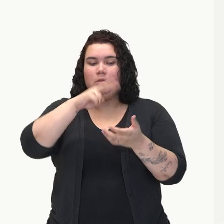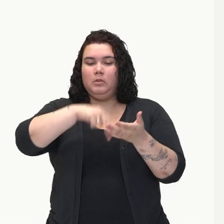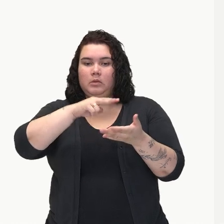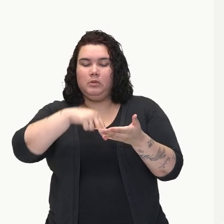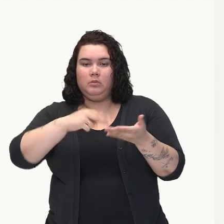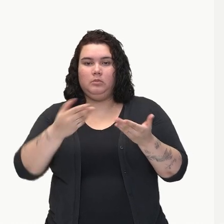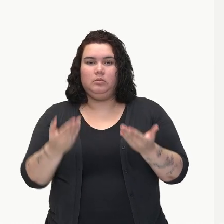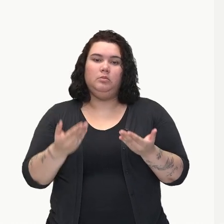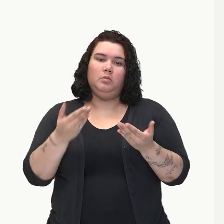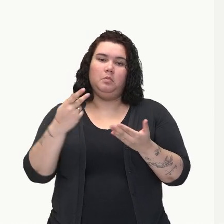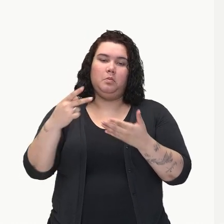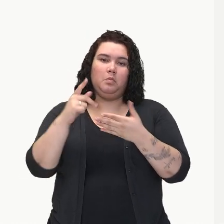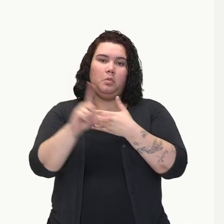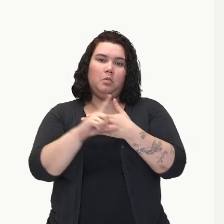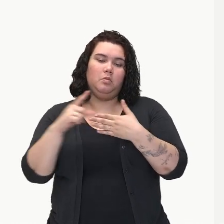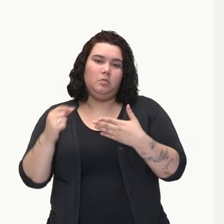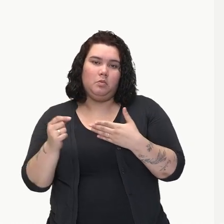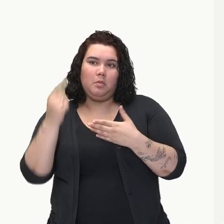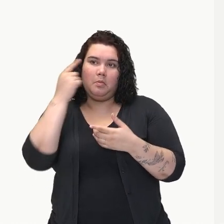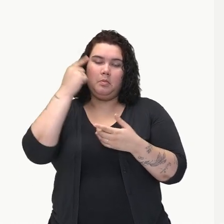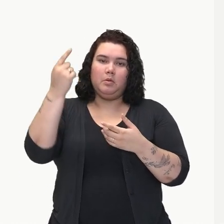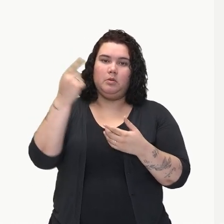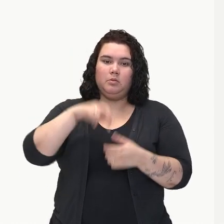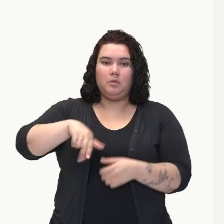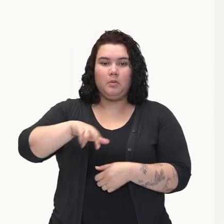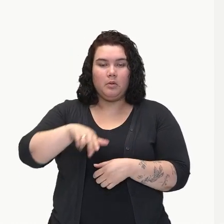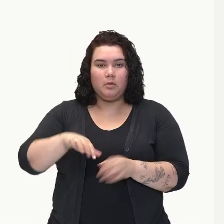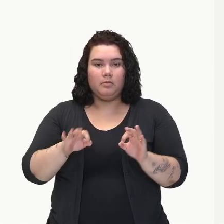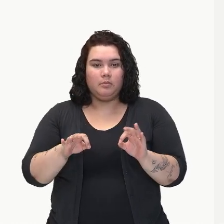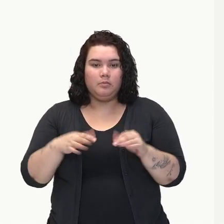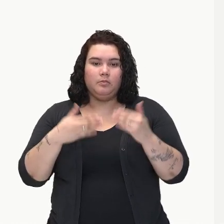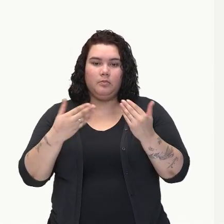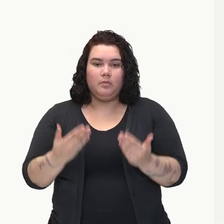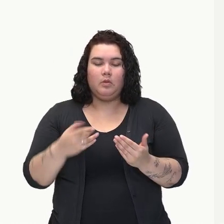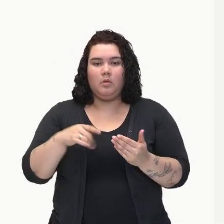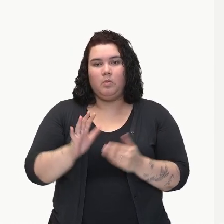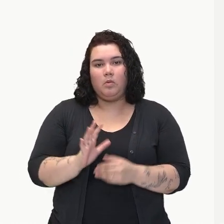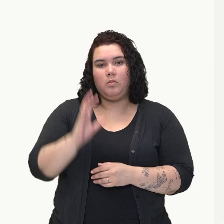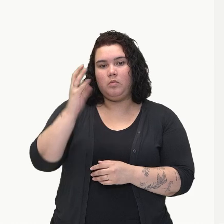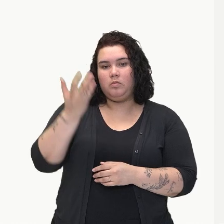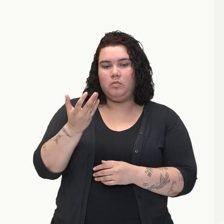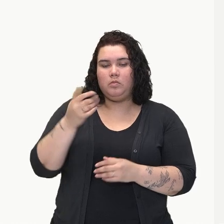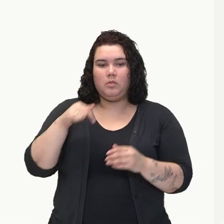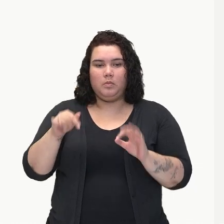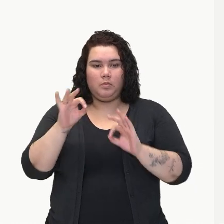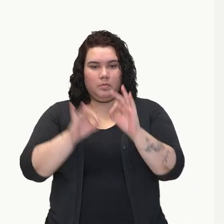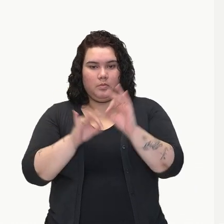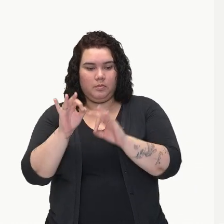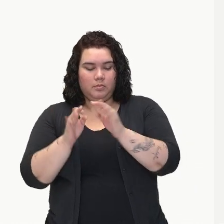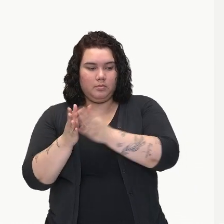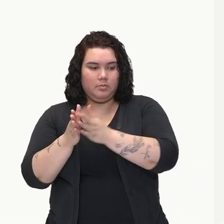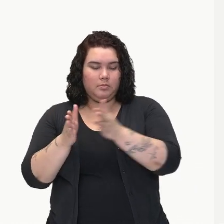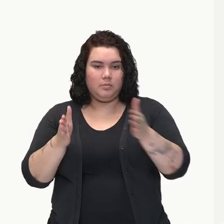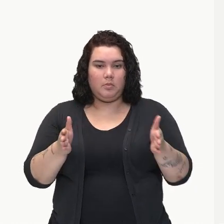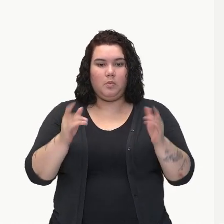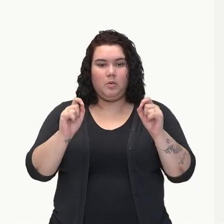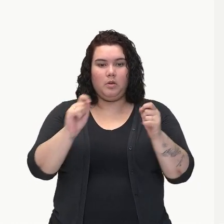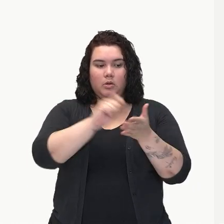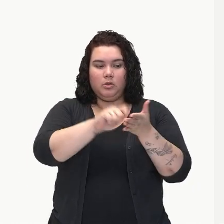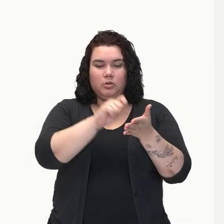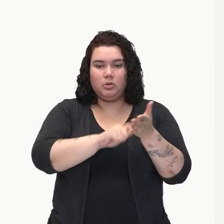nem o próprio autor pensou. Tudo isso acontece durante esse processo de escrita